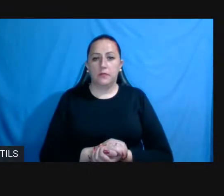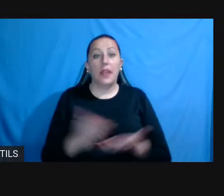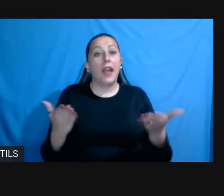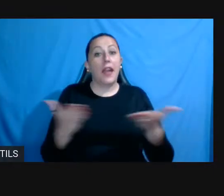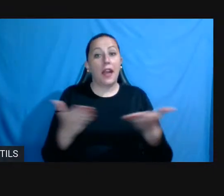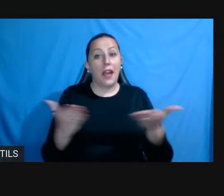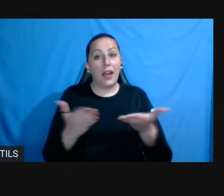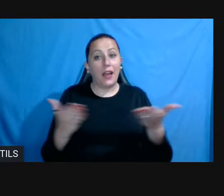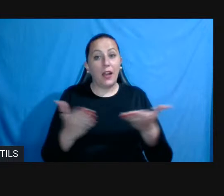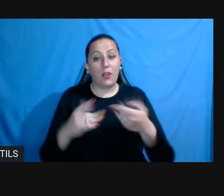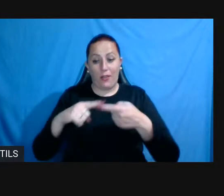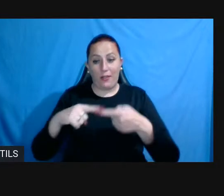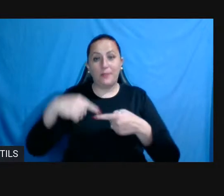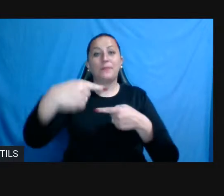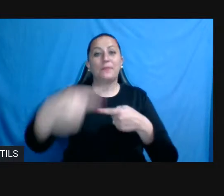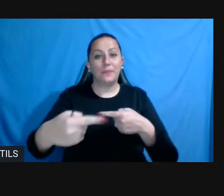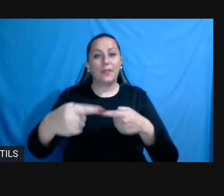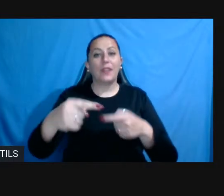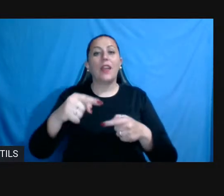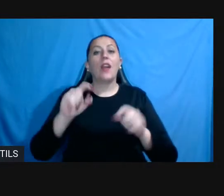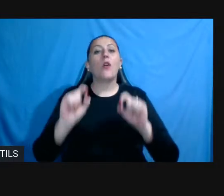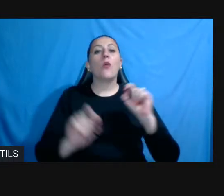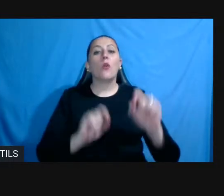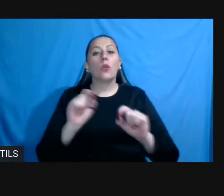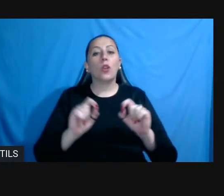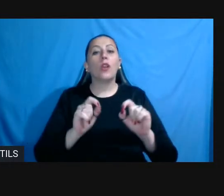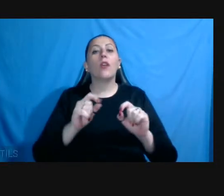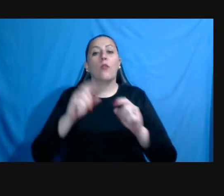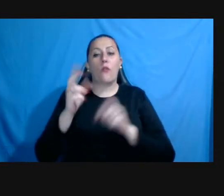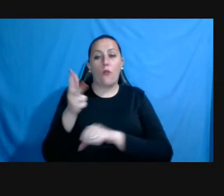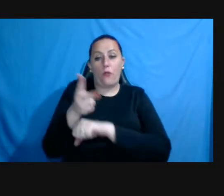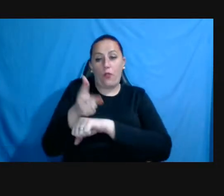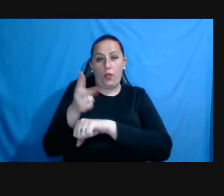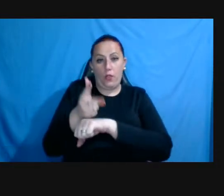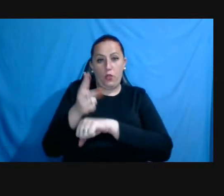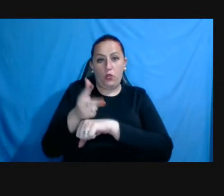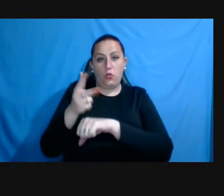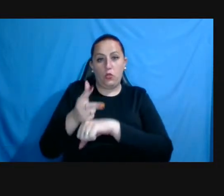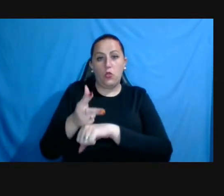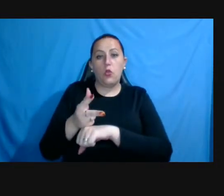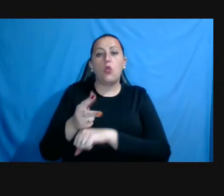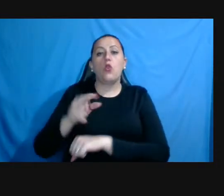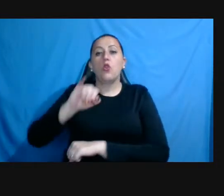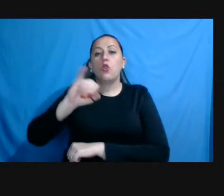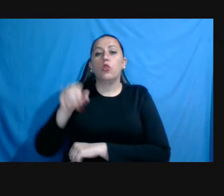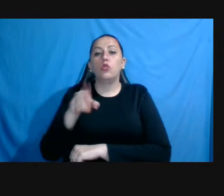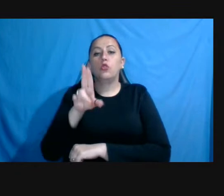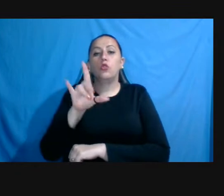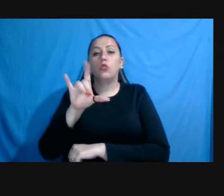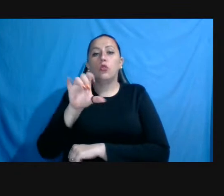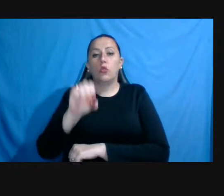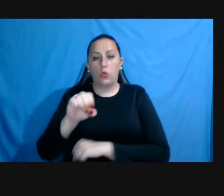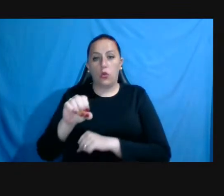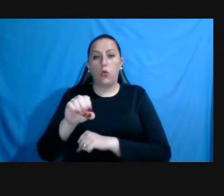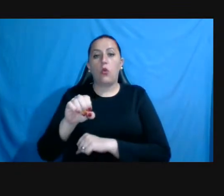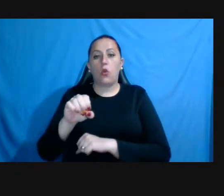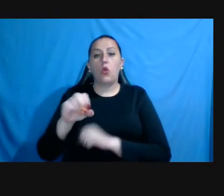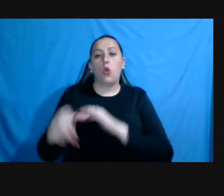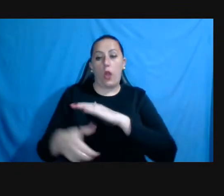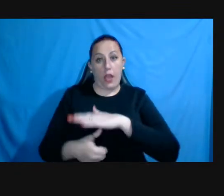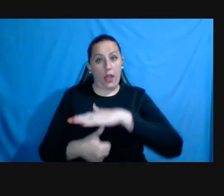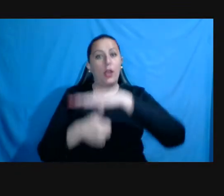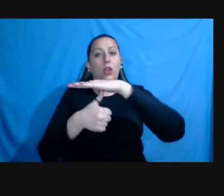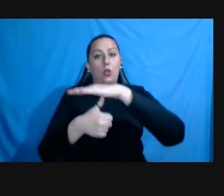Agora, na sequência, a gente já vai colocar o vídeo do Júlio, nosso pró-reitor, e do nosso reitor e